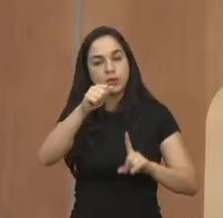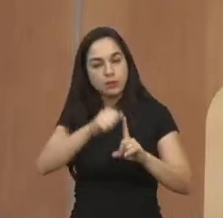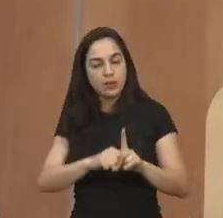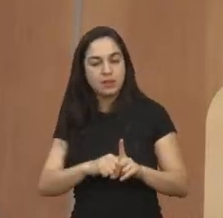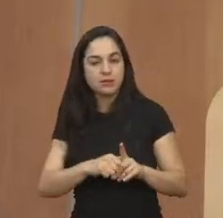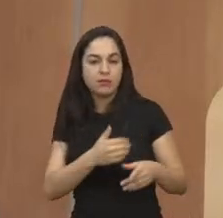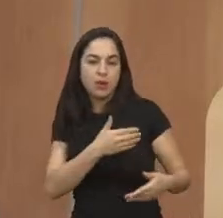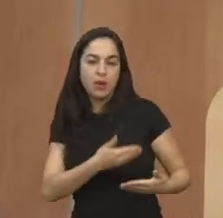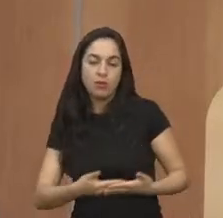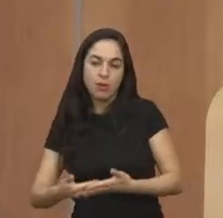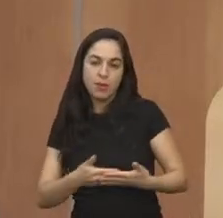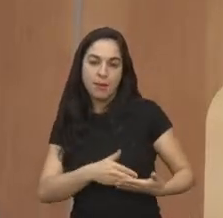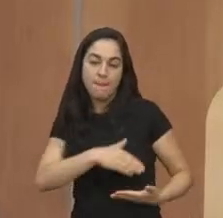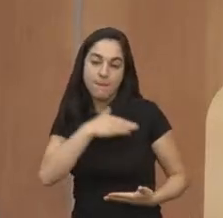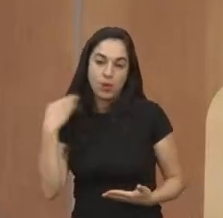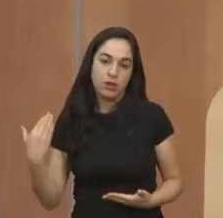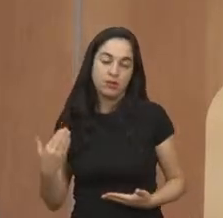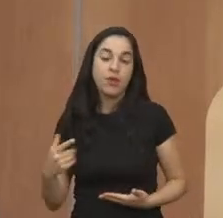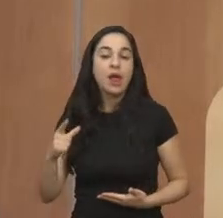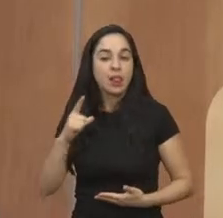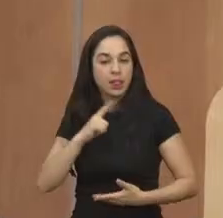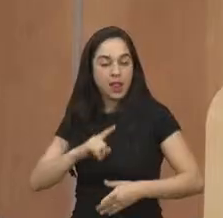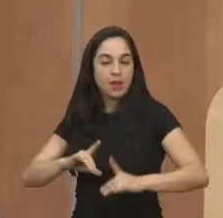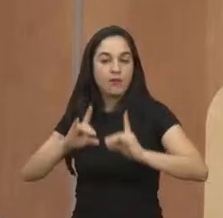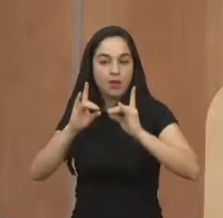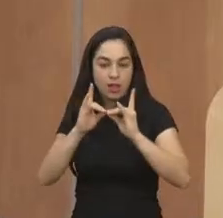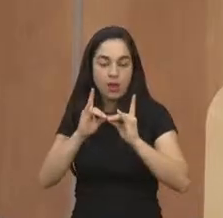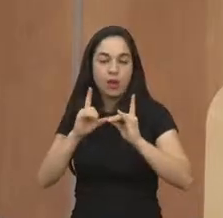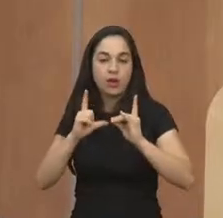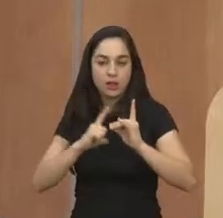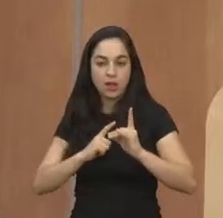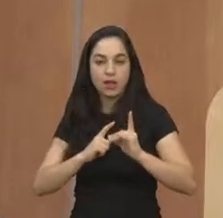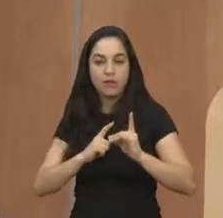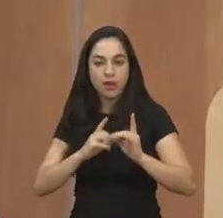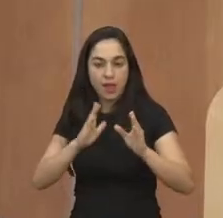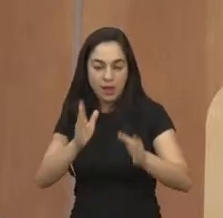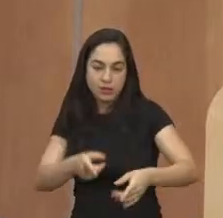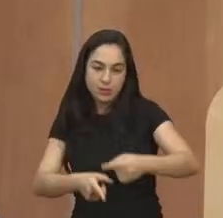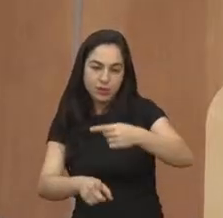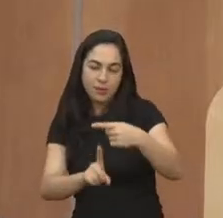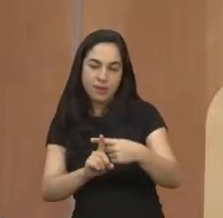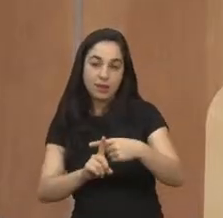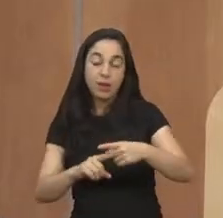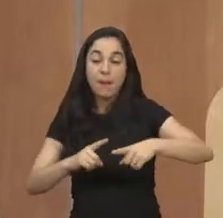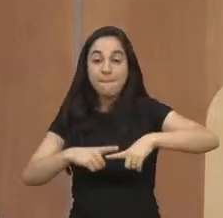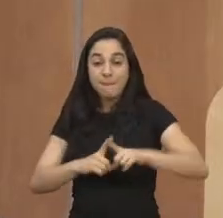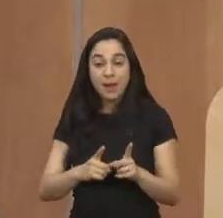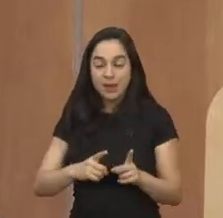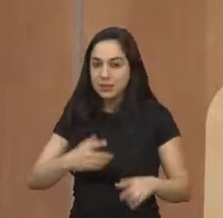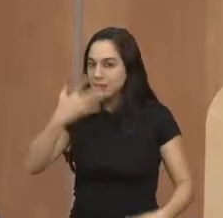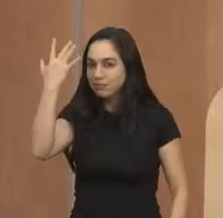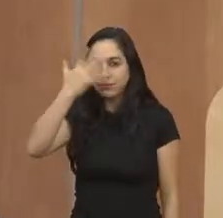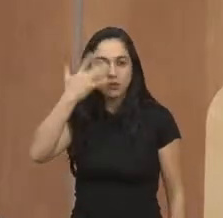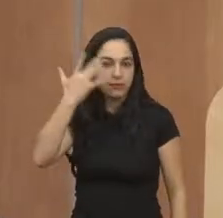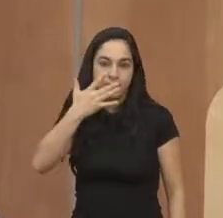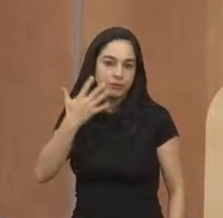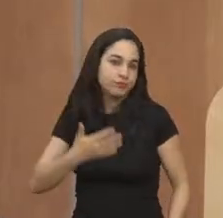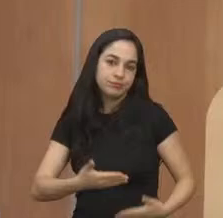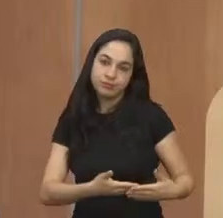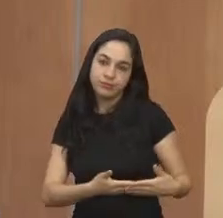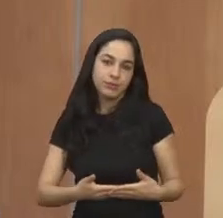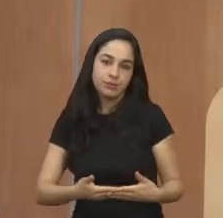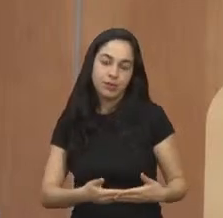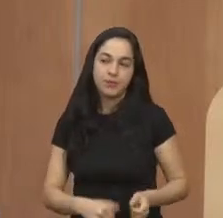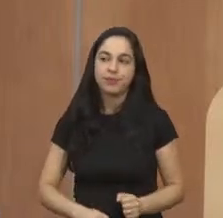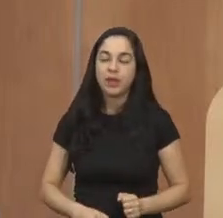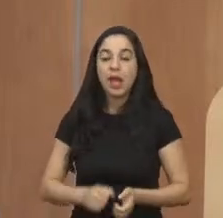sepultamento, mas ela não chegou a ver nem o bebê. E é algo muito difícil, algo muito traumático, né? Já foi superado